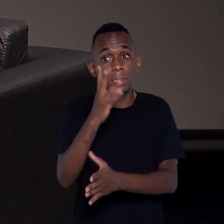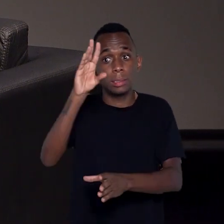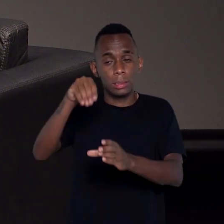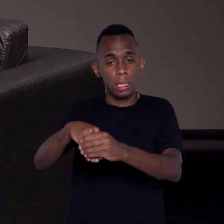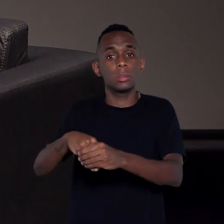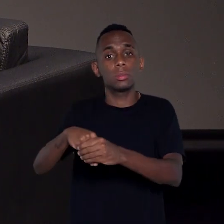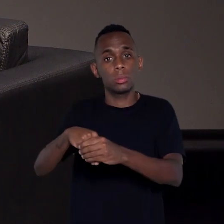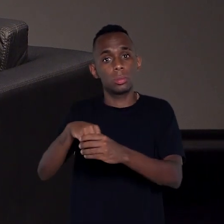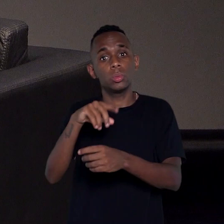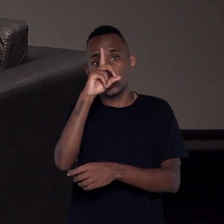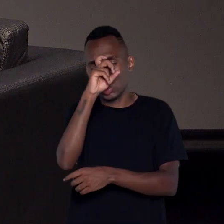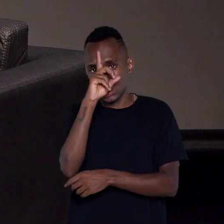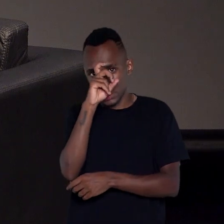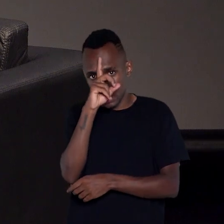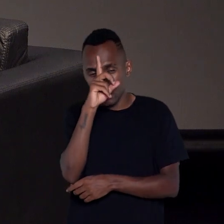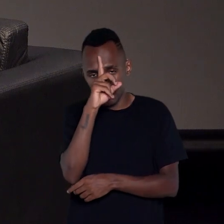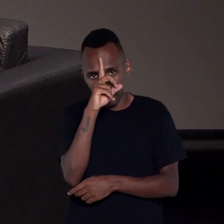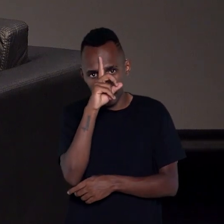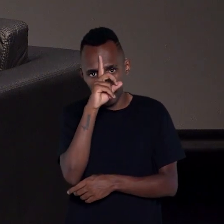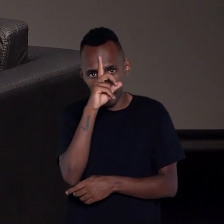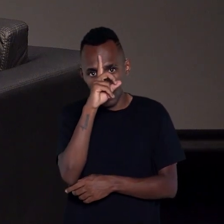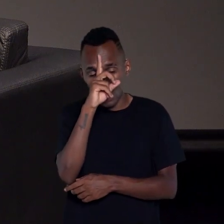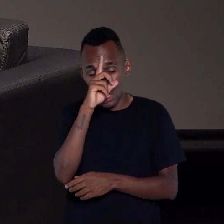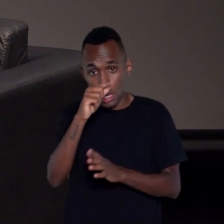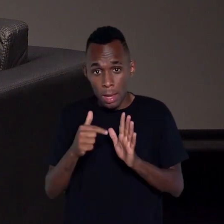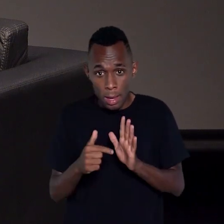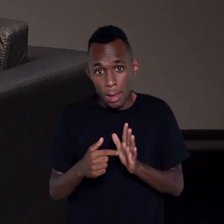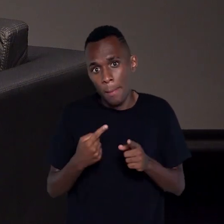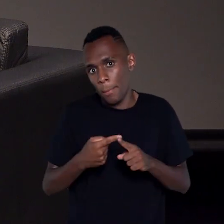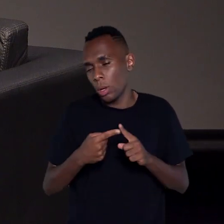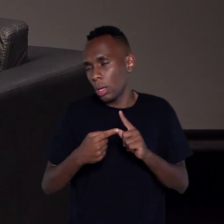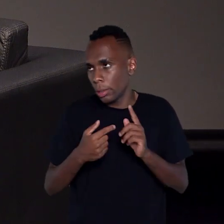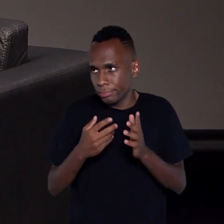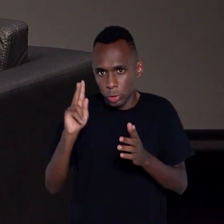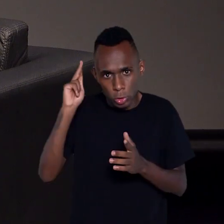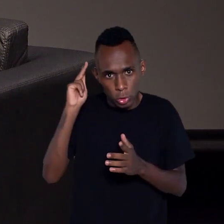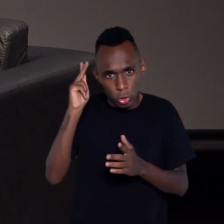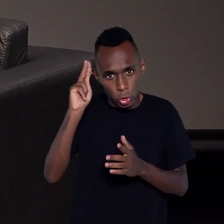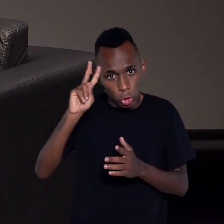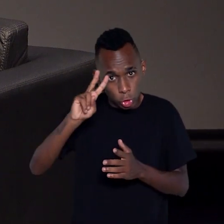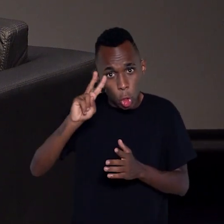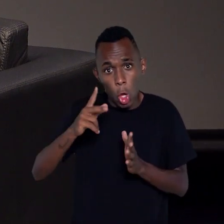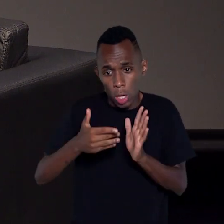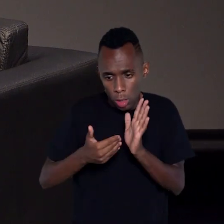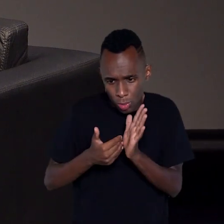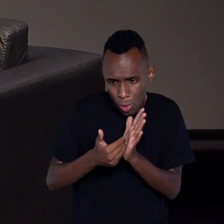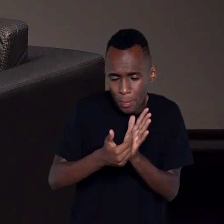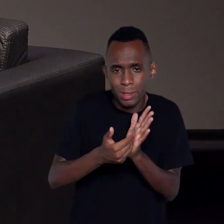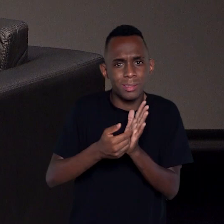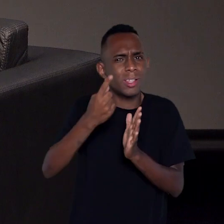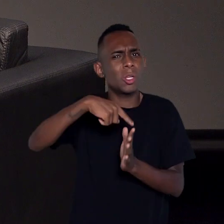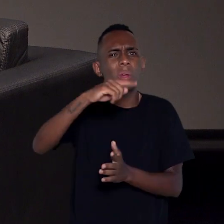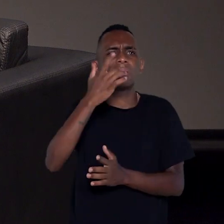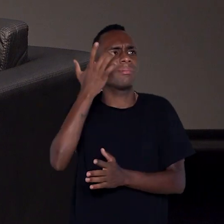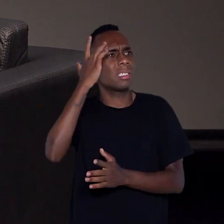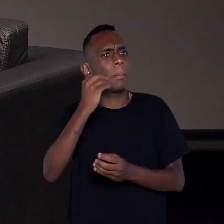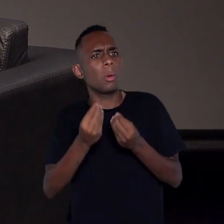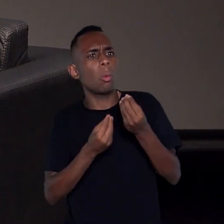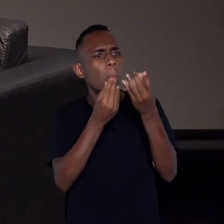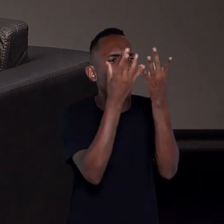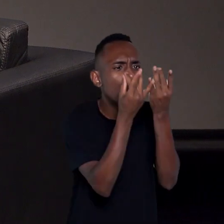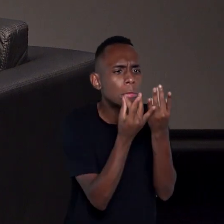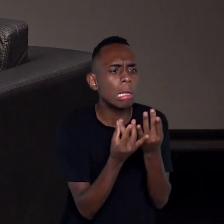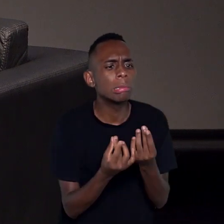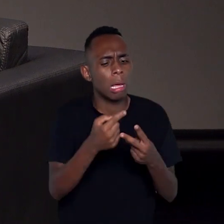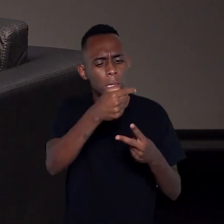naquele hospital que aí mostra, porque quando a história começa, a gente não sabe como elas são, né, quem elas